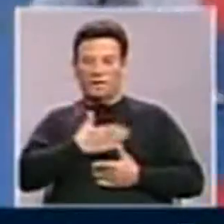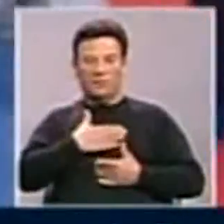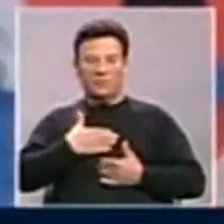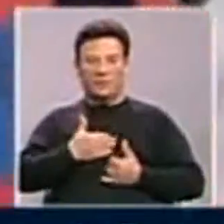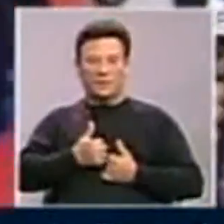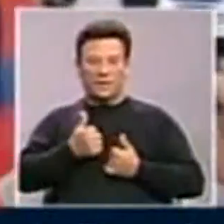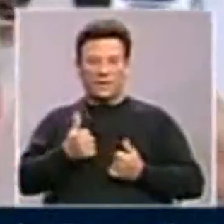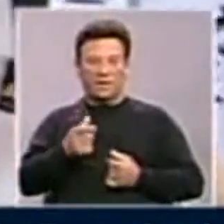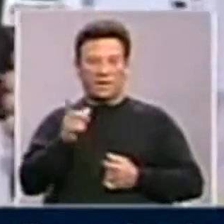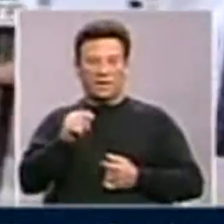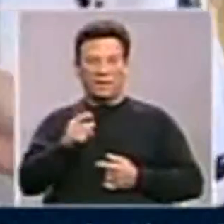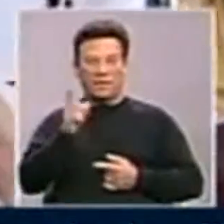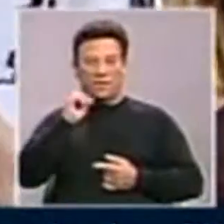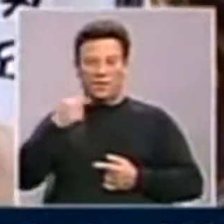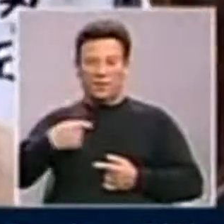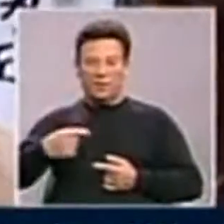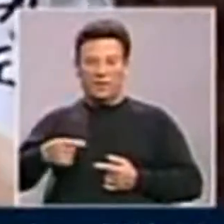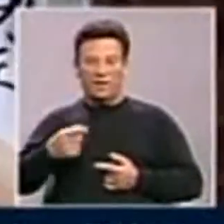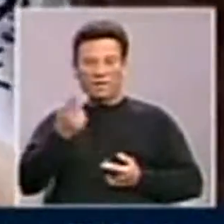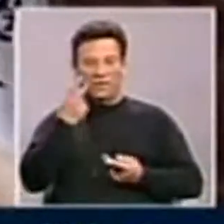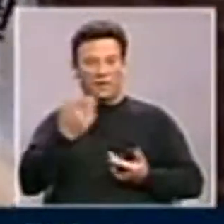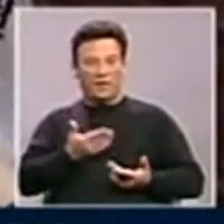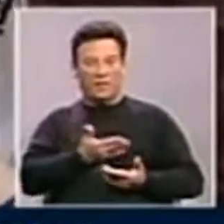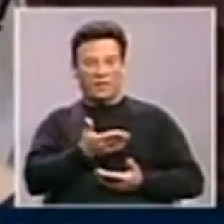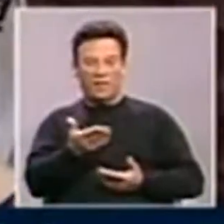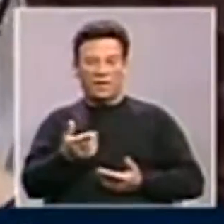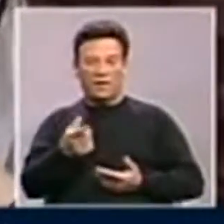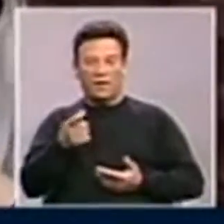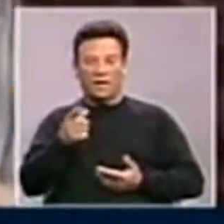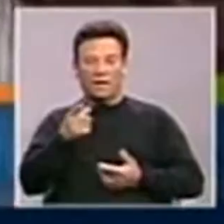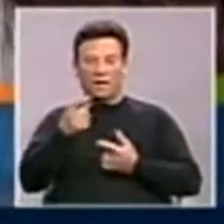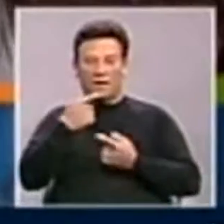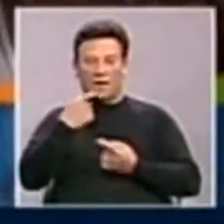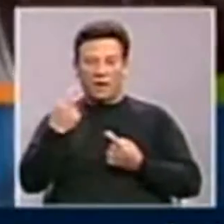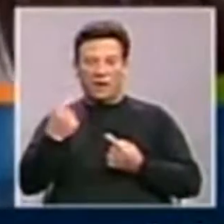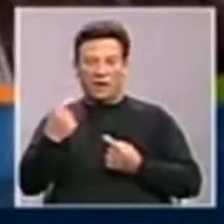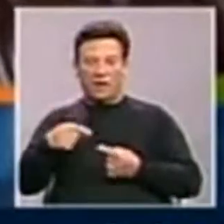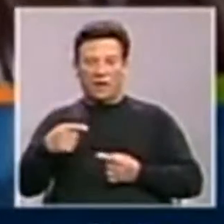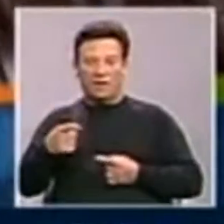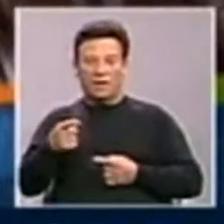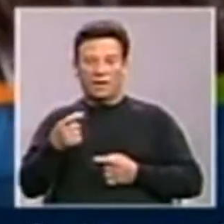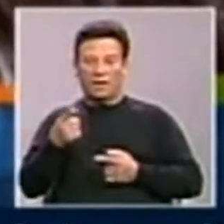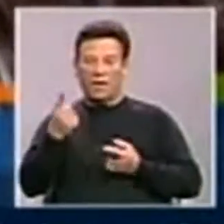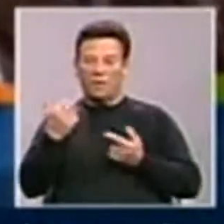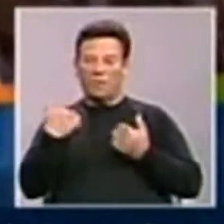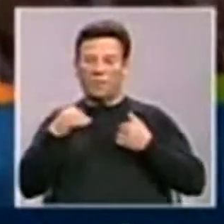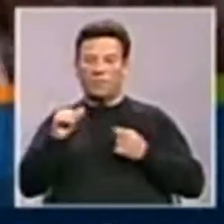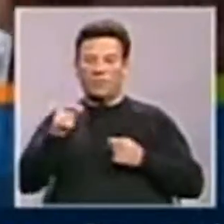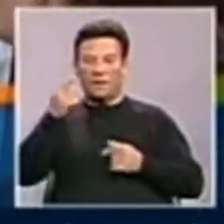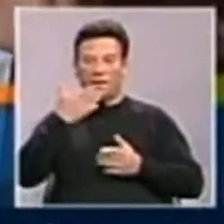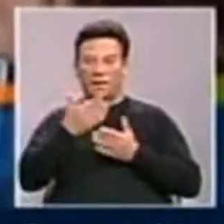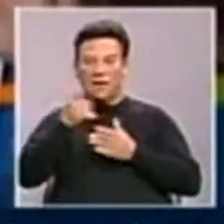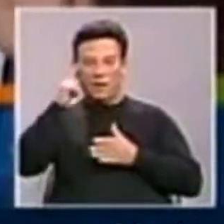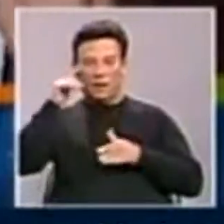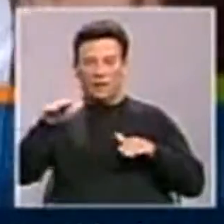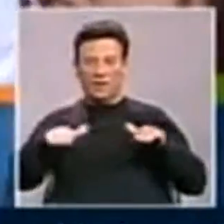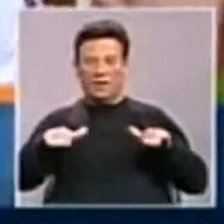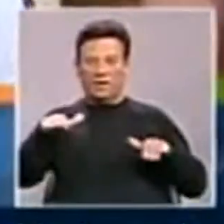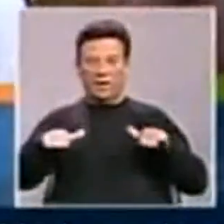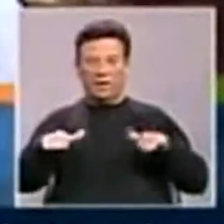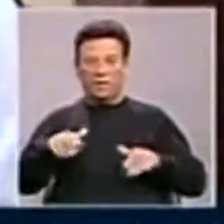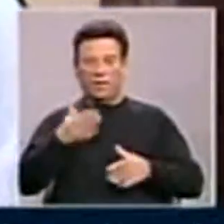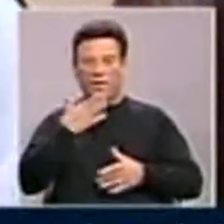saudáveis para o dia-a-dia de hoje em dia. Existem exercícios de equilíbrio, de